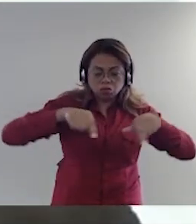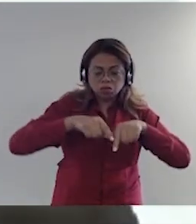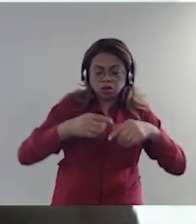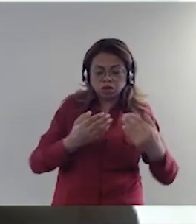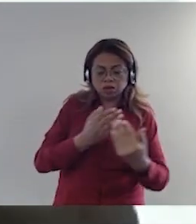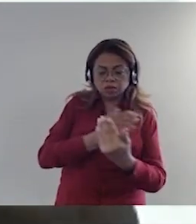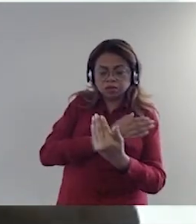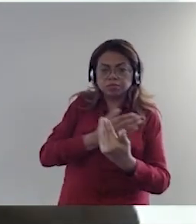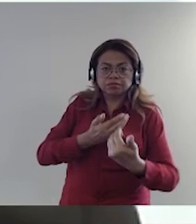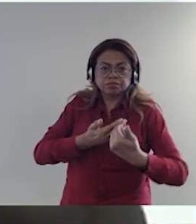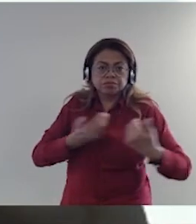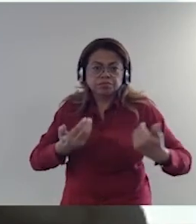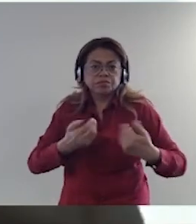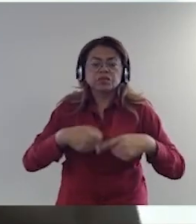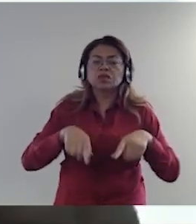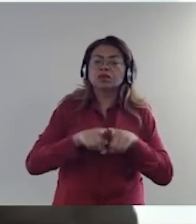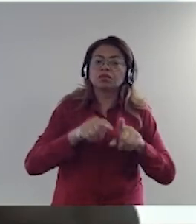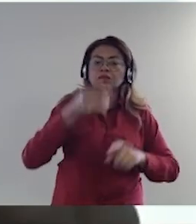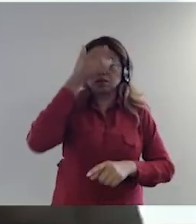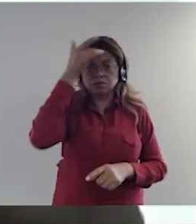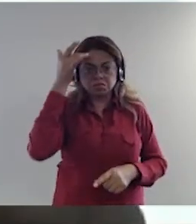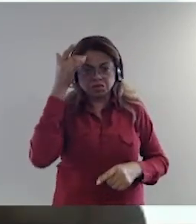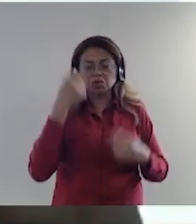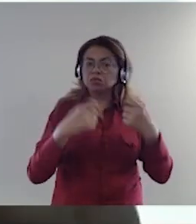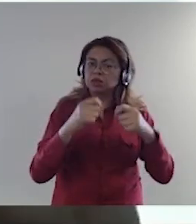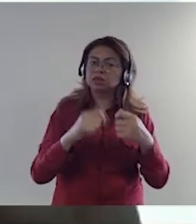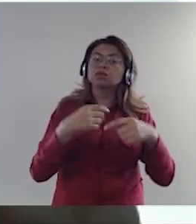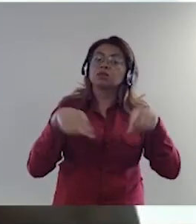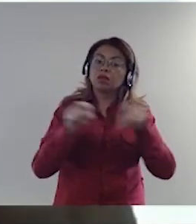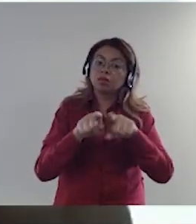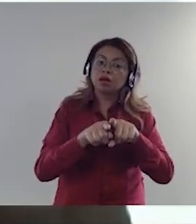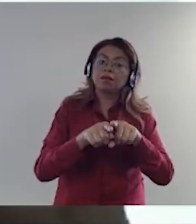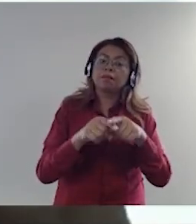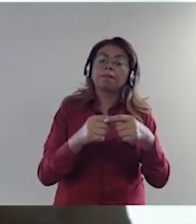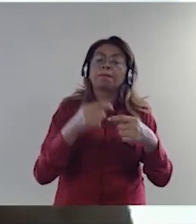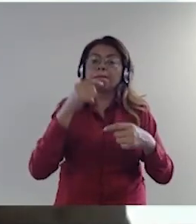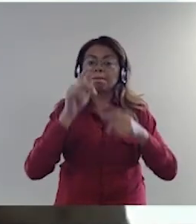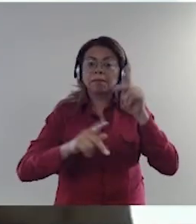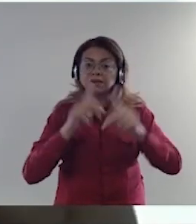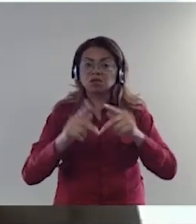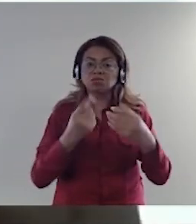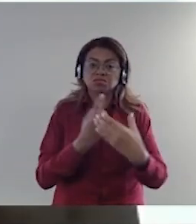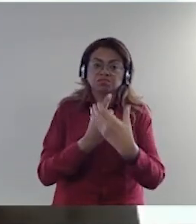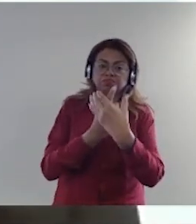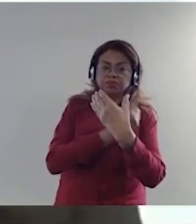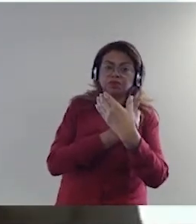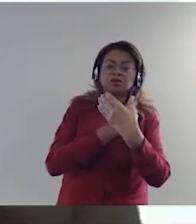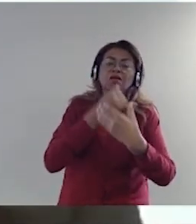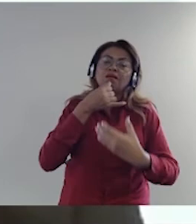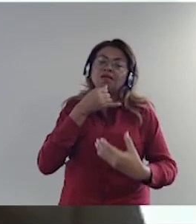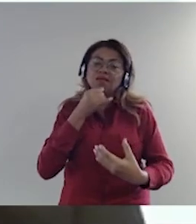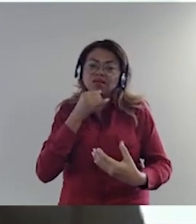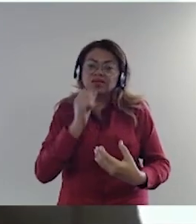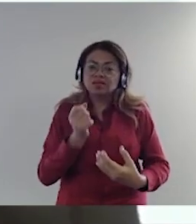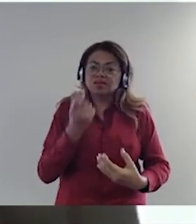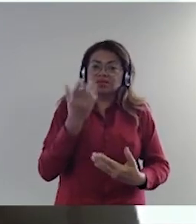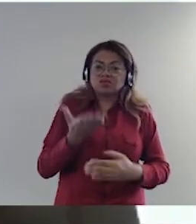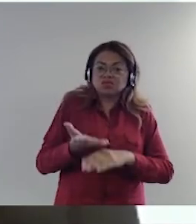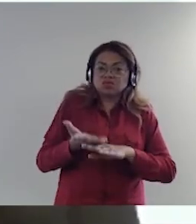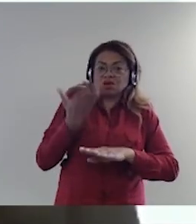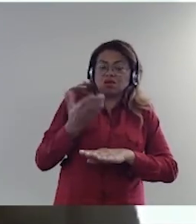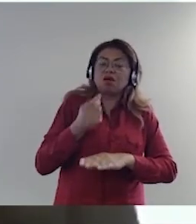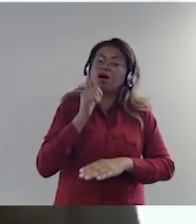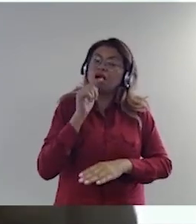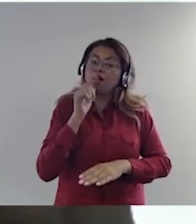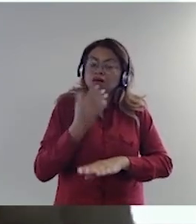As pessoas tendem a ficar mais isoladas, então há um gasto maior de energia, de água, né? Então